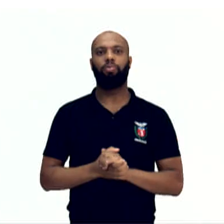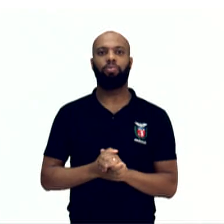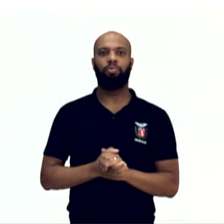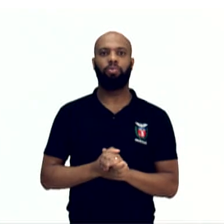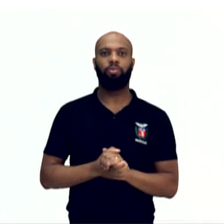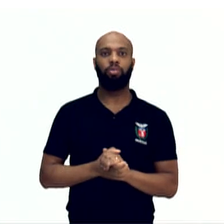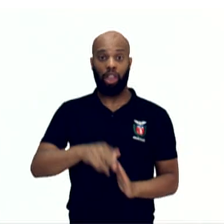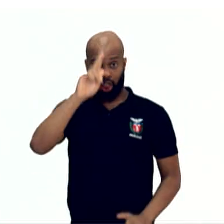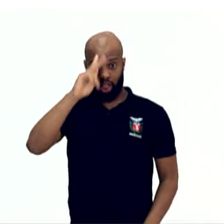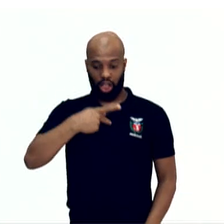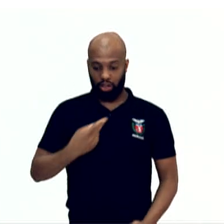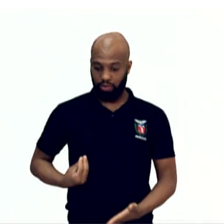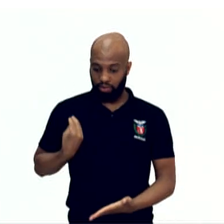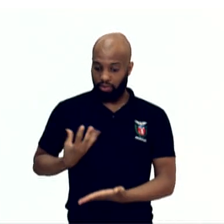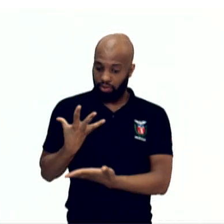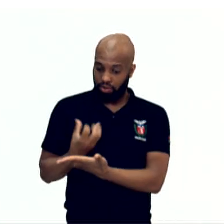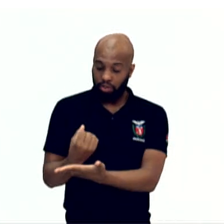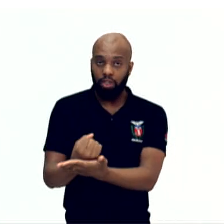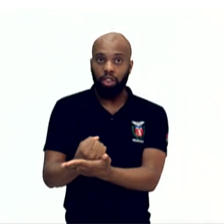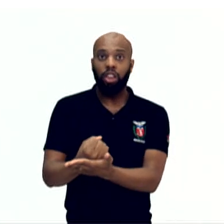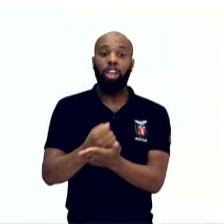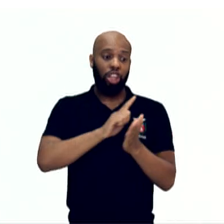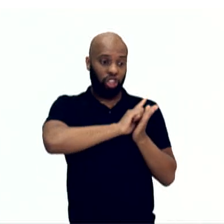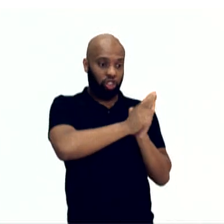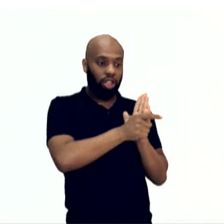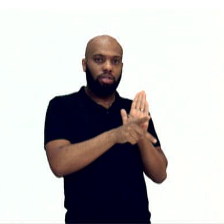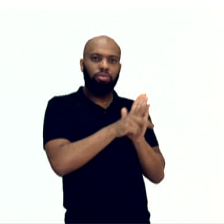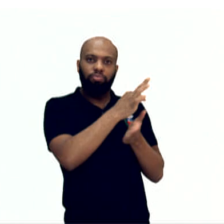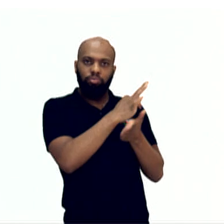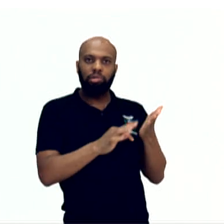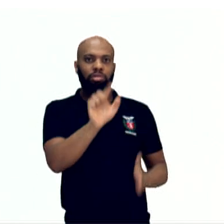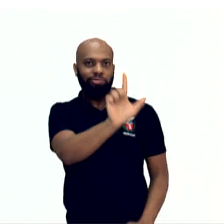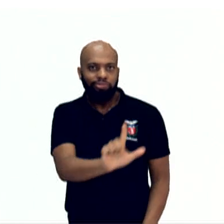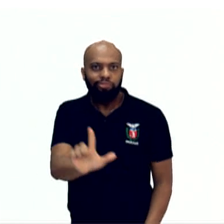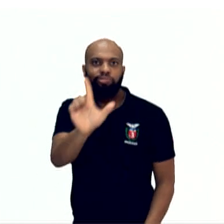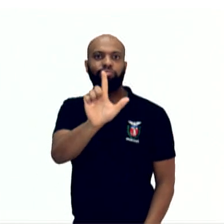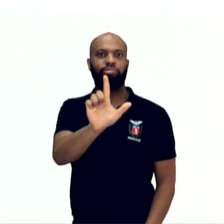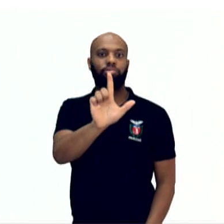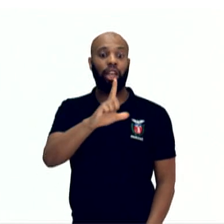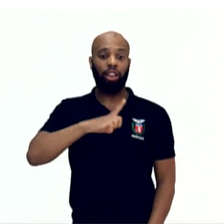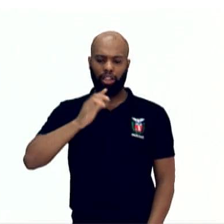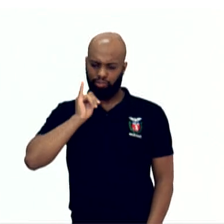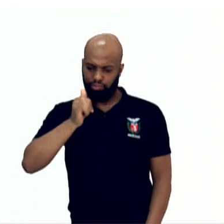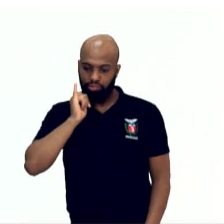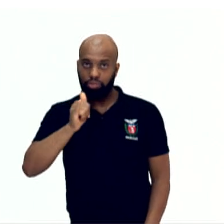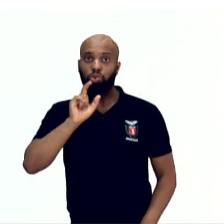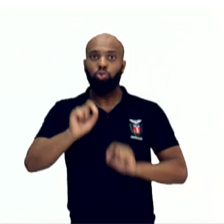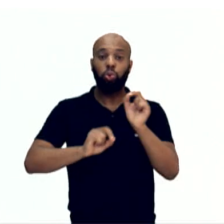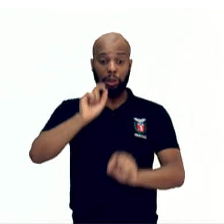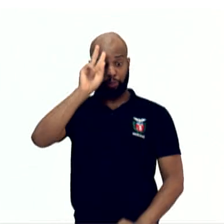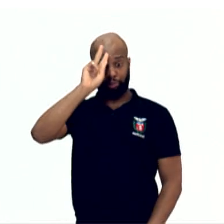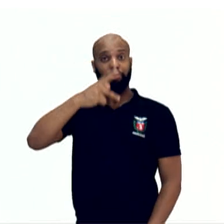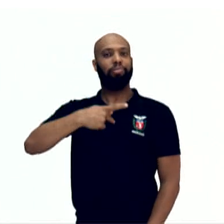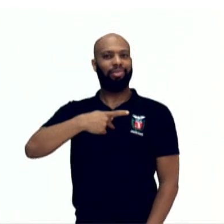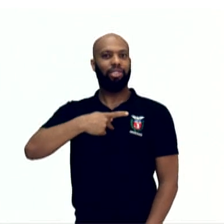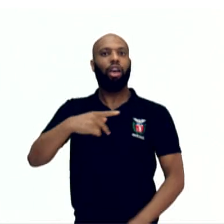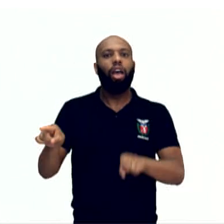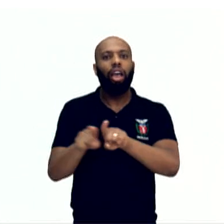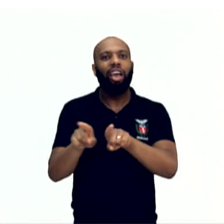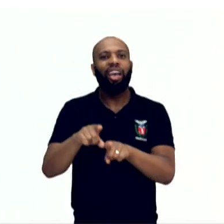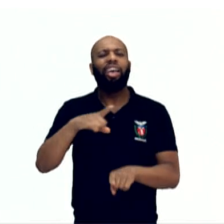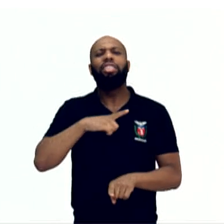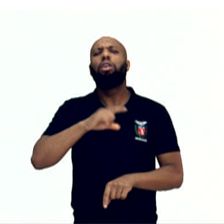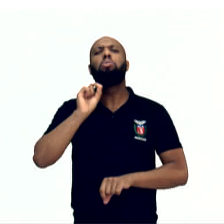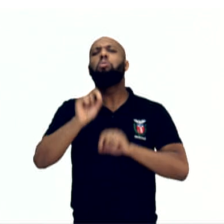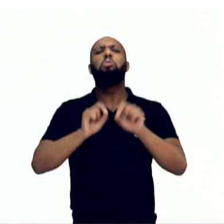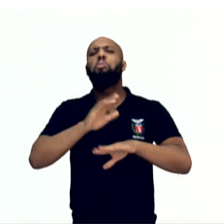A autobiografia é um gênero textual literário que constitui uma narrativa de caráter pessoal e o seu traço